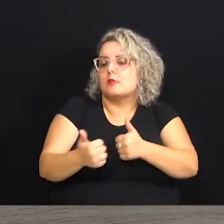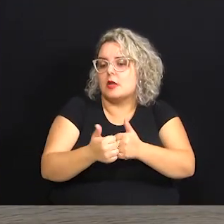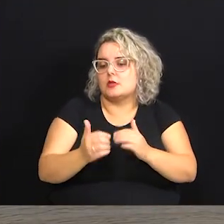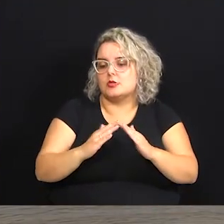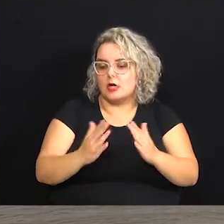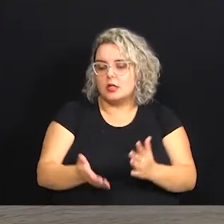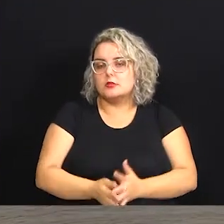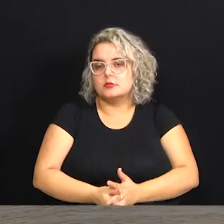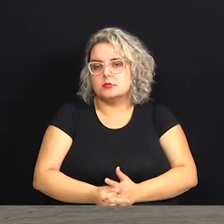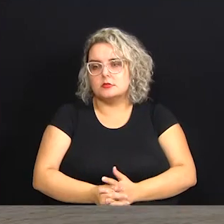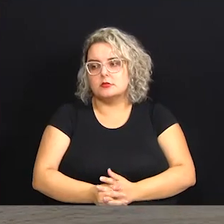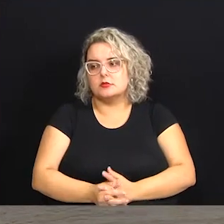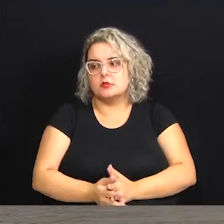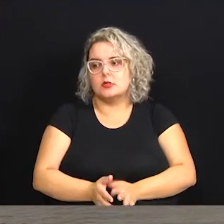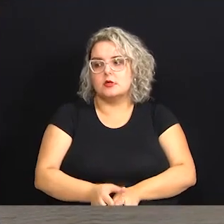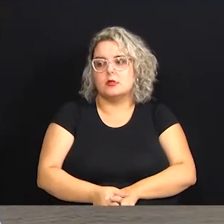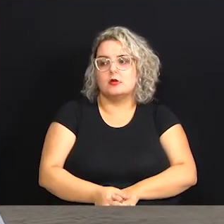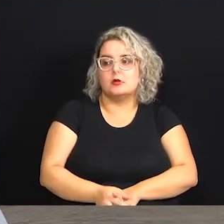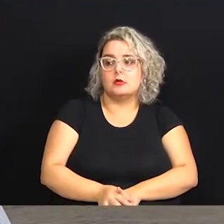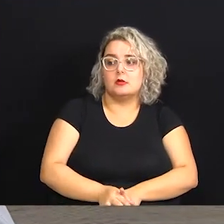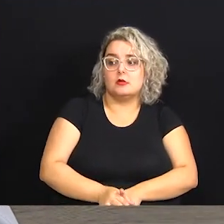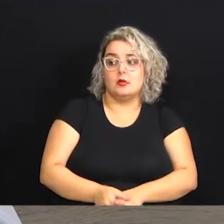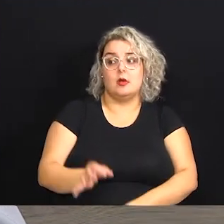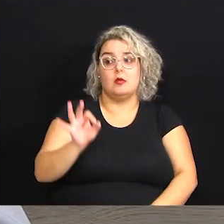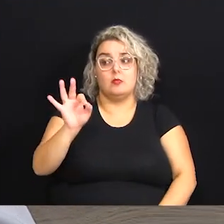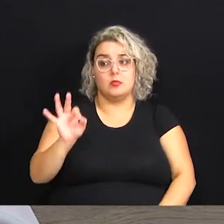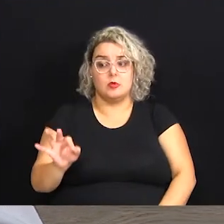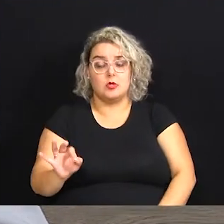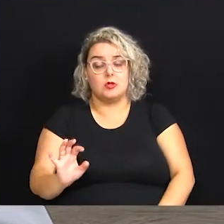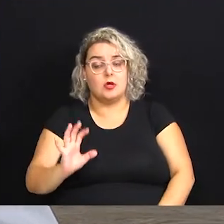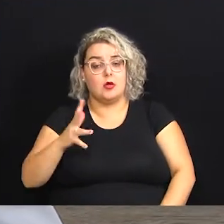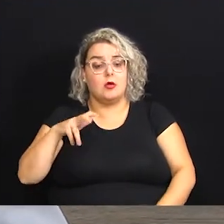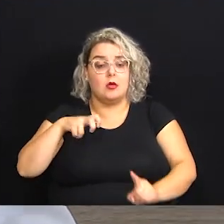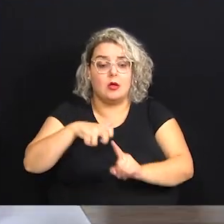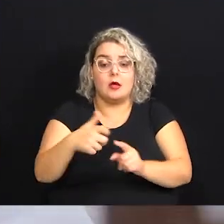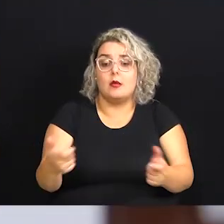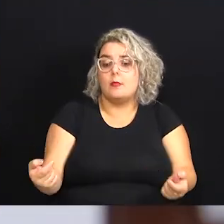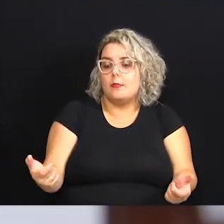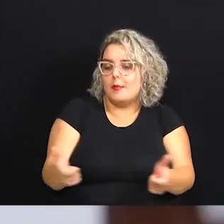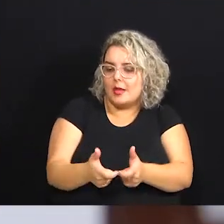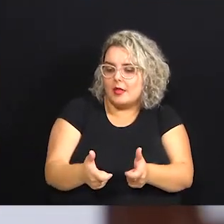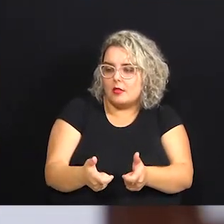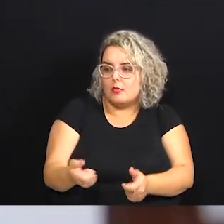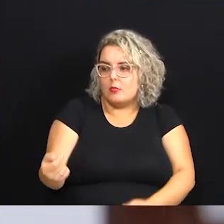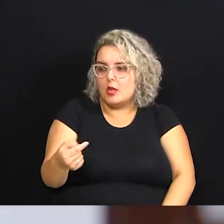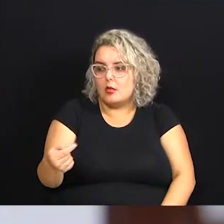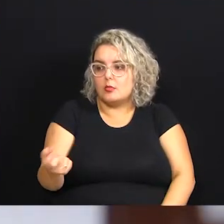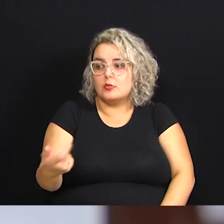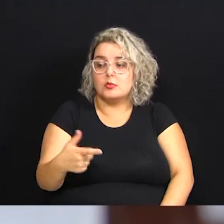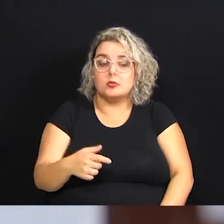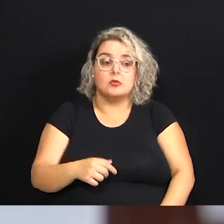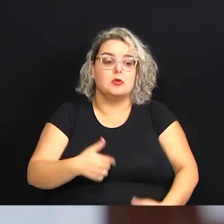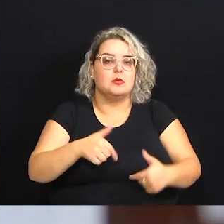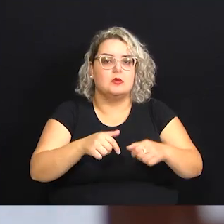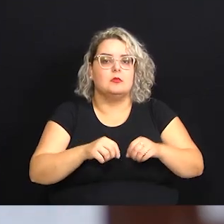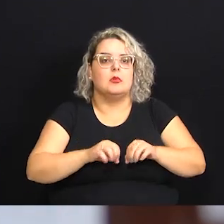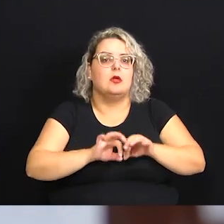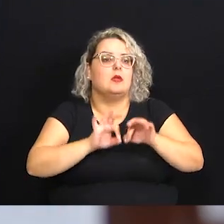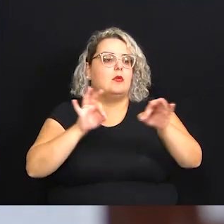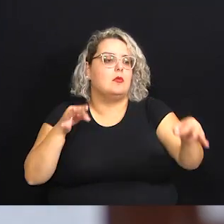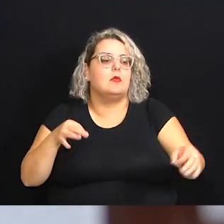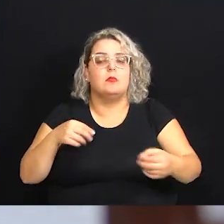casa, a probabilidade de ocorrer um acidente é menor do que se eu trabalhar longe de casa, pegar